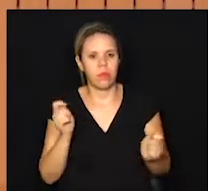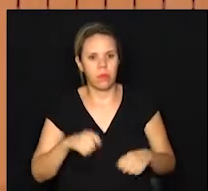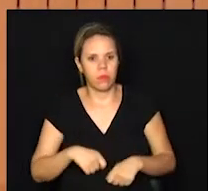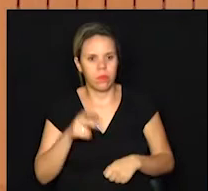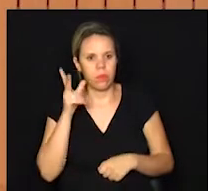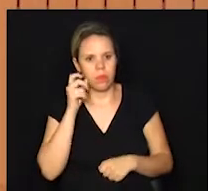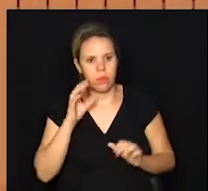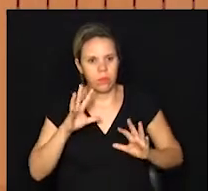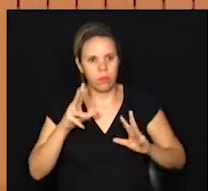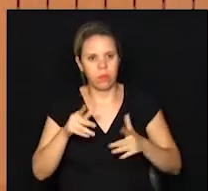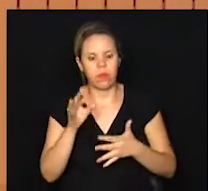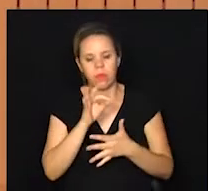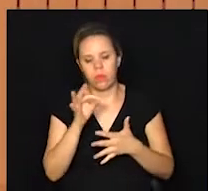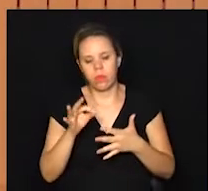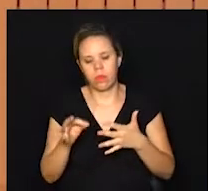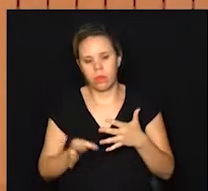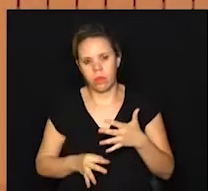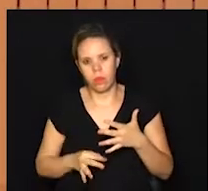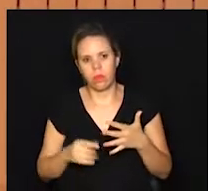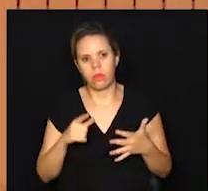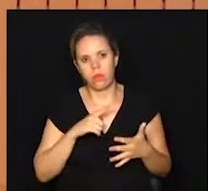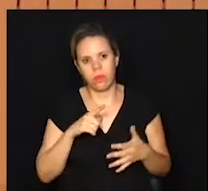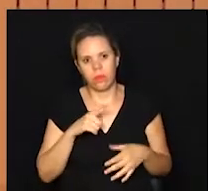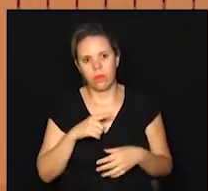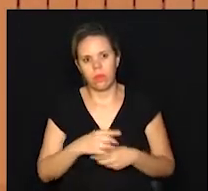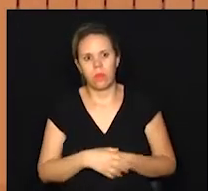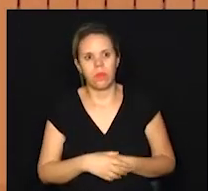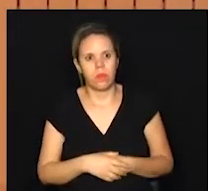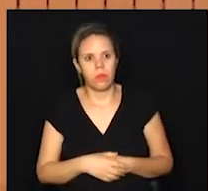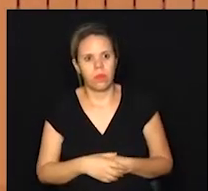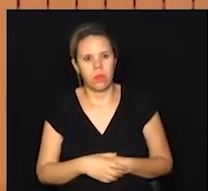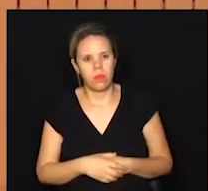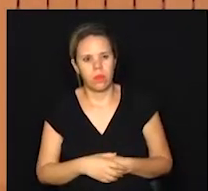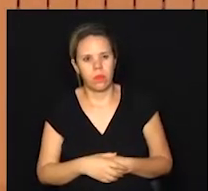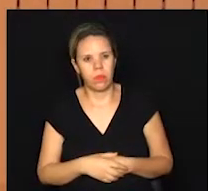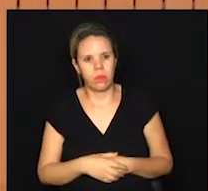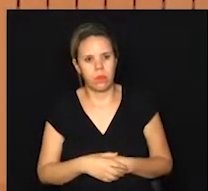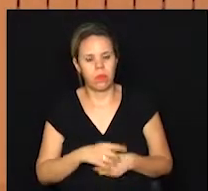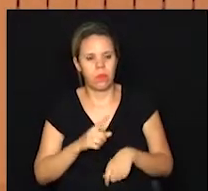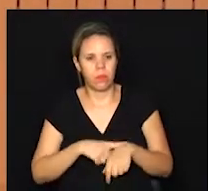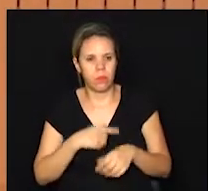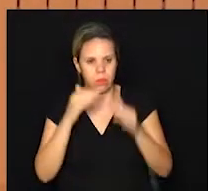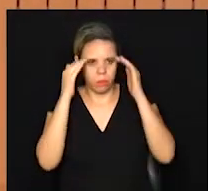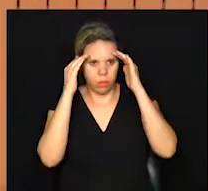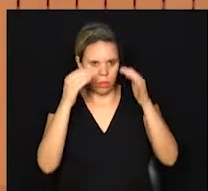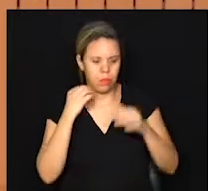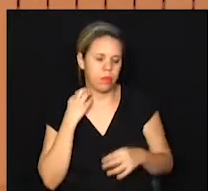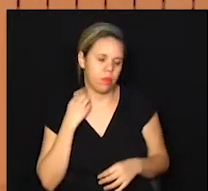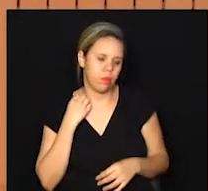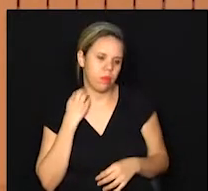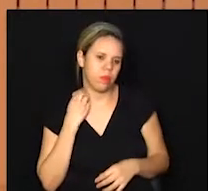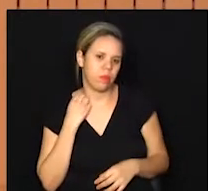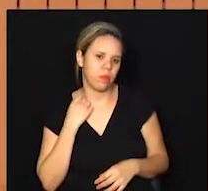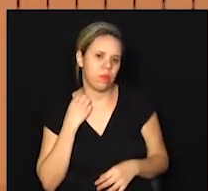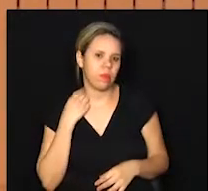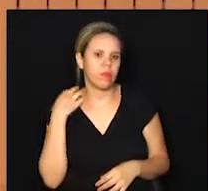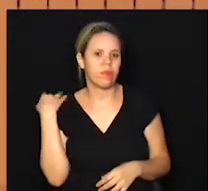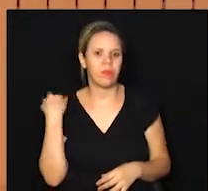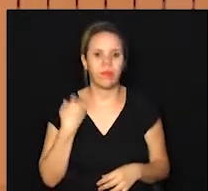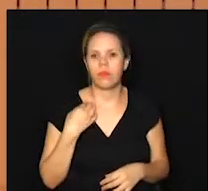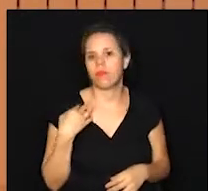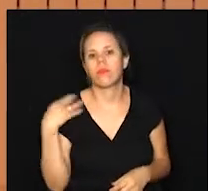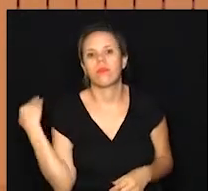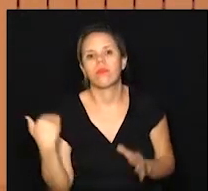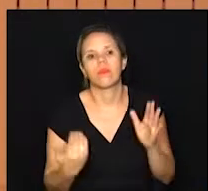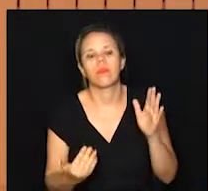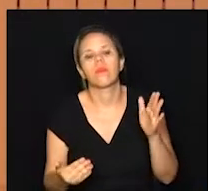a todos, tendo em vista que nós temos um horário a ser cumprido e que a gente possa ter o máximo